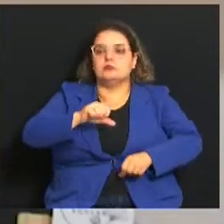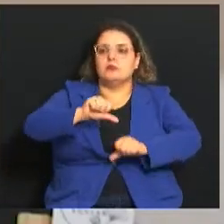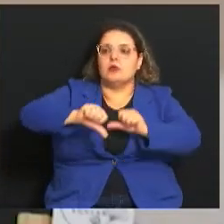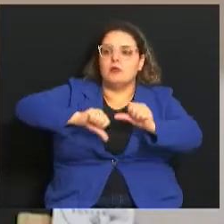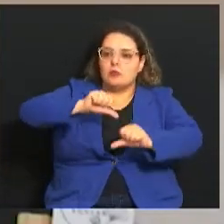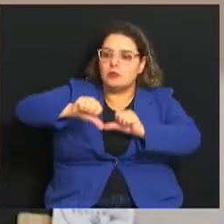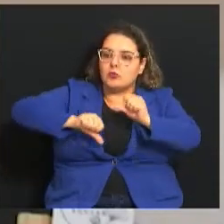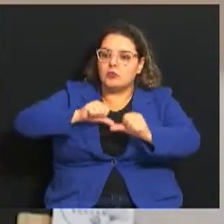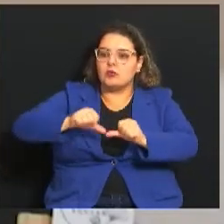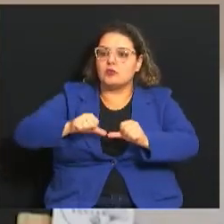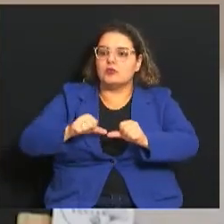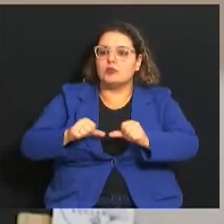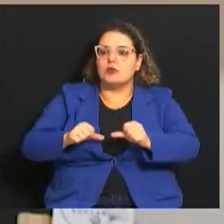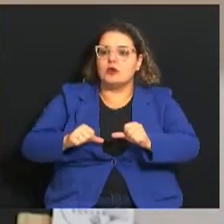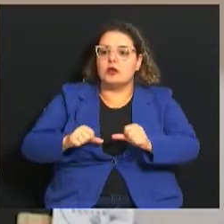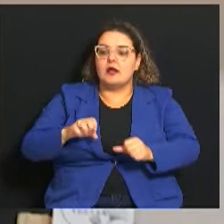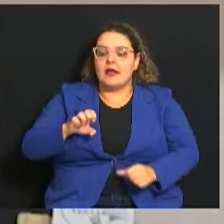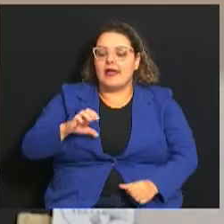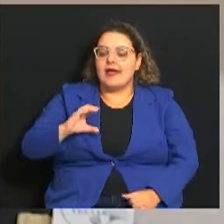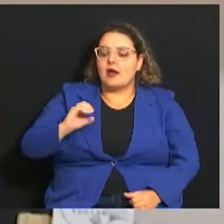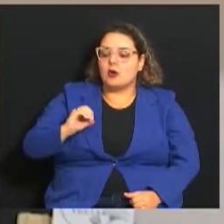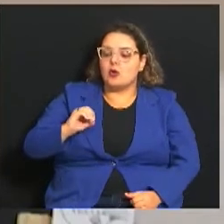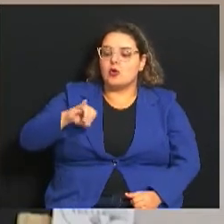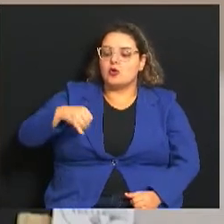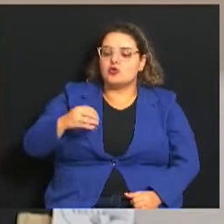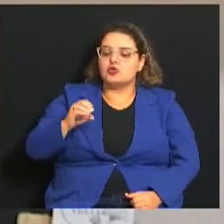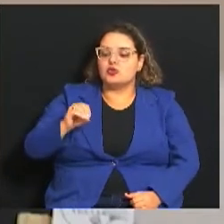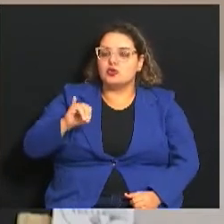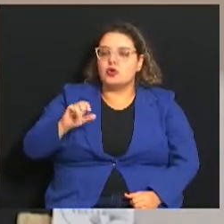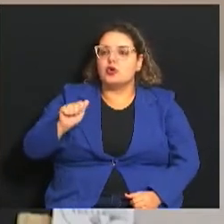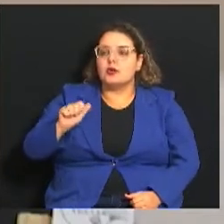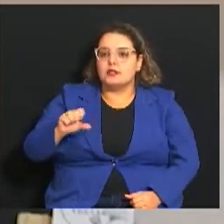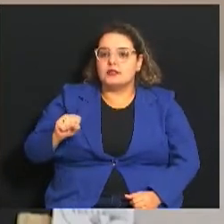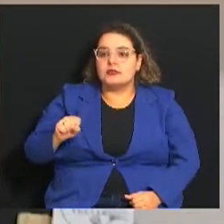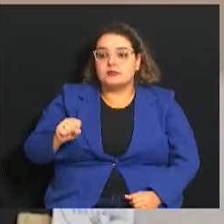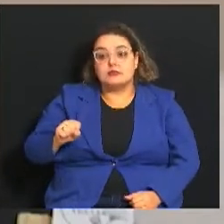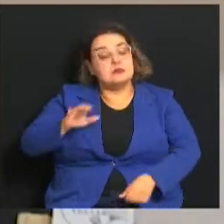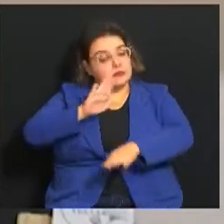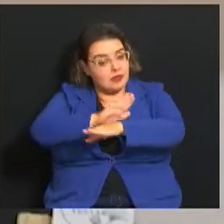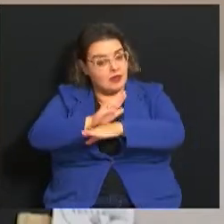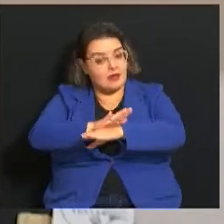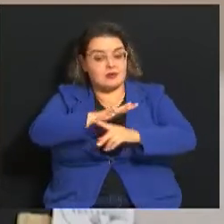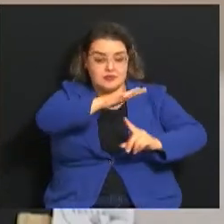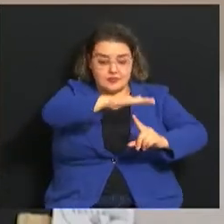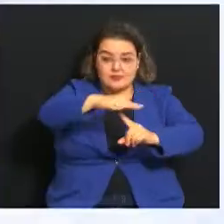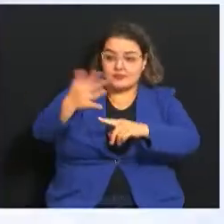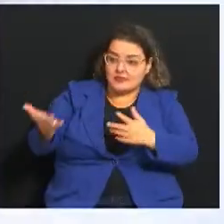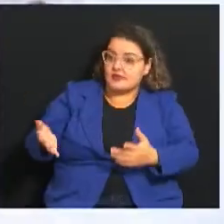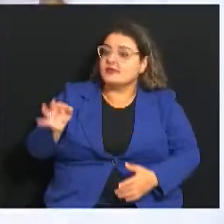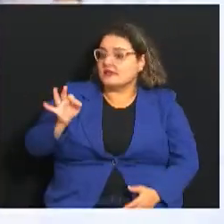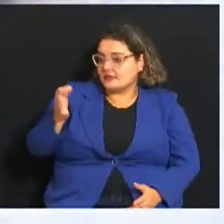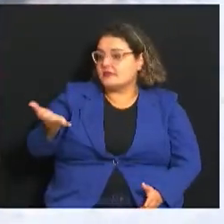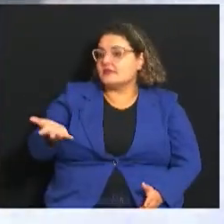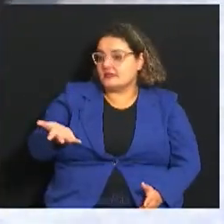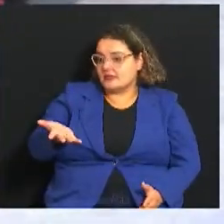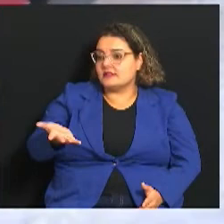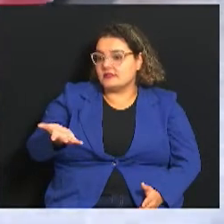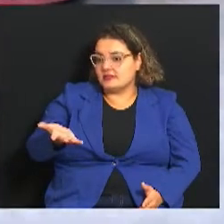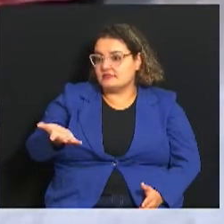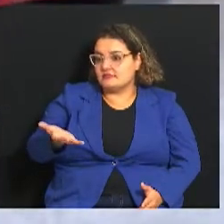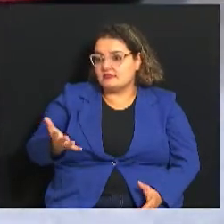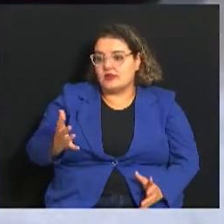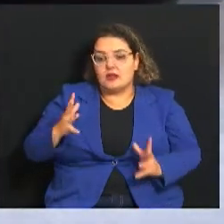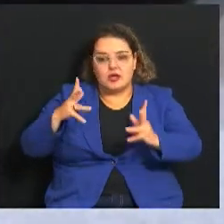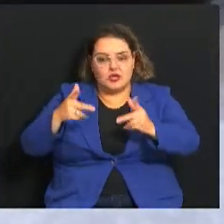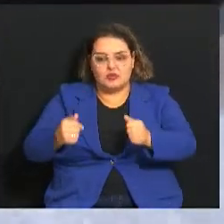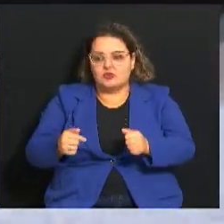criar as ecojoias e os acessórios gerais. Que legal, Isso. e ajuda o meio ambiente. Com né? certeza. Então, é totalmente manual,